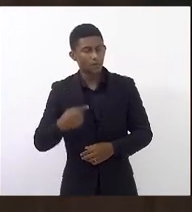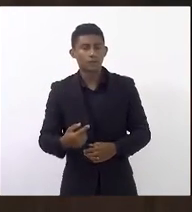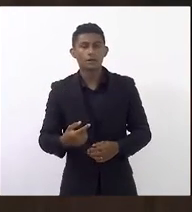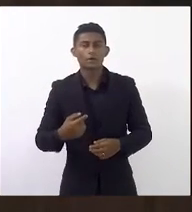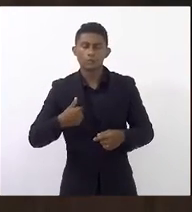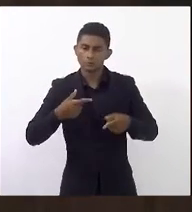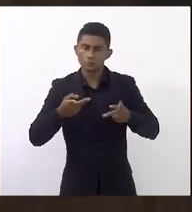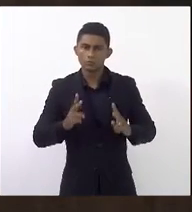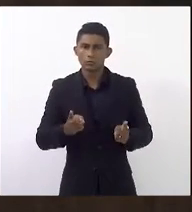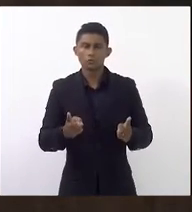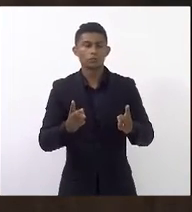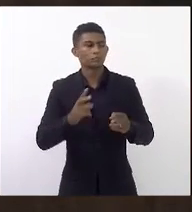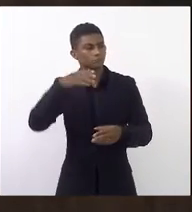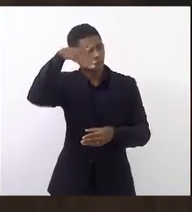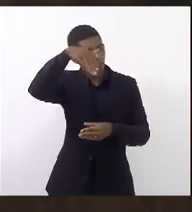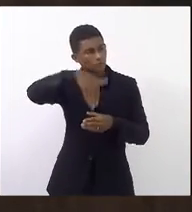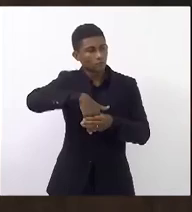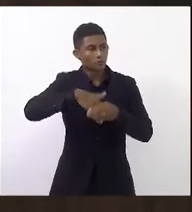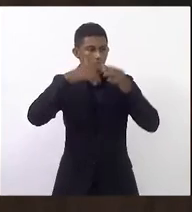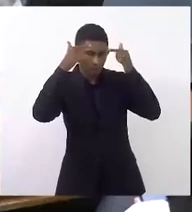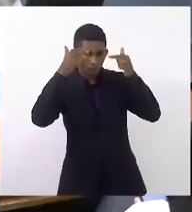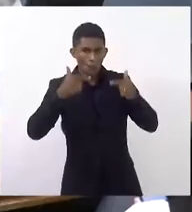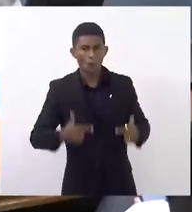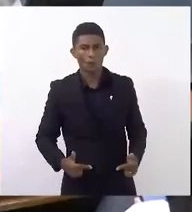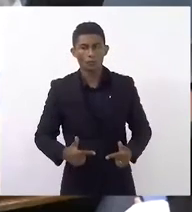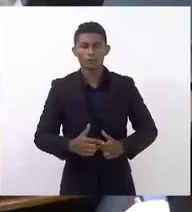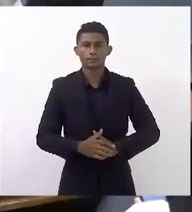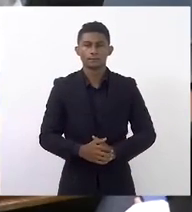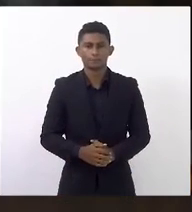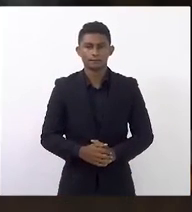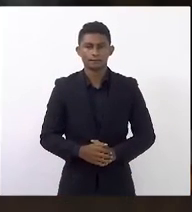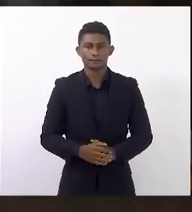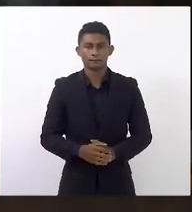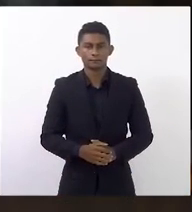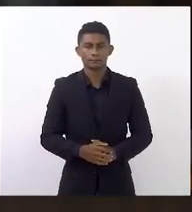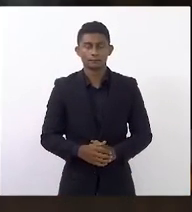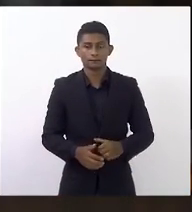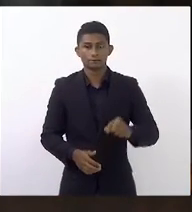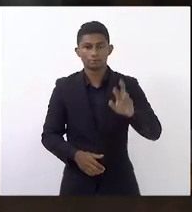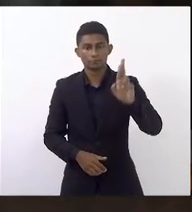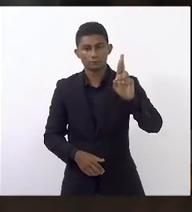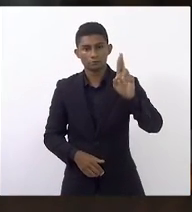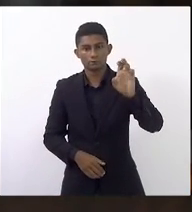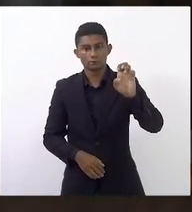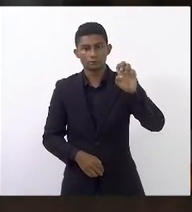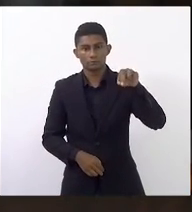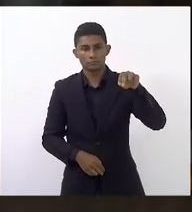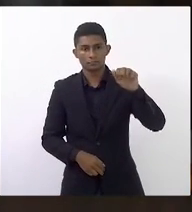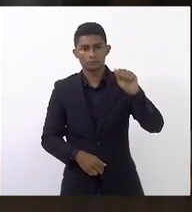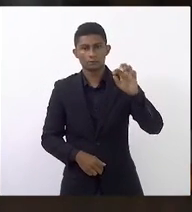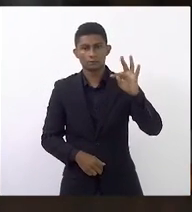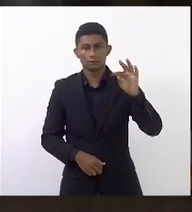mantenho o voto por abstenção. Obrigado. Deputado Renato Zaca.